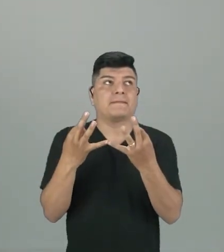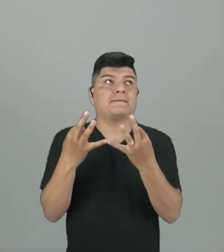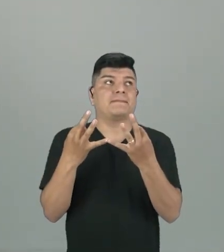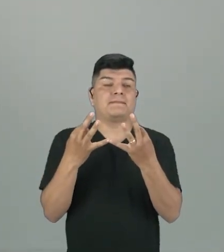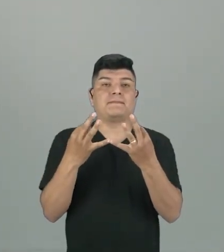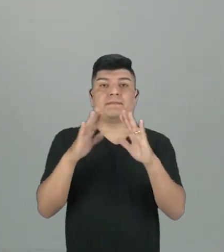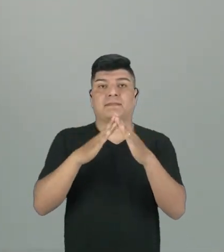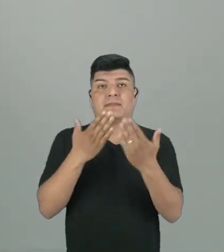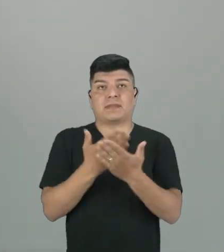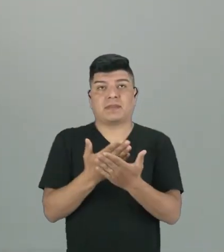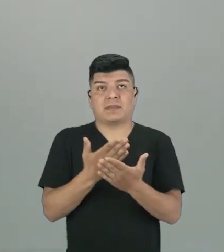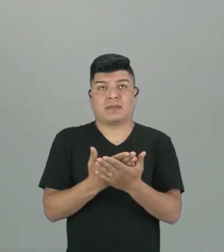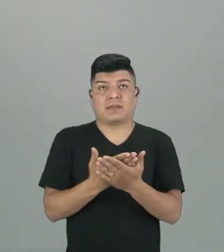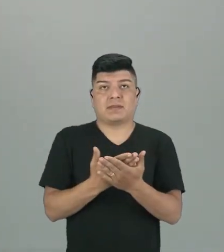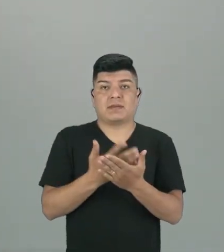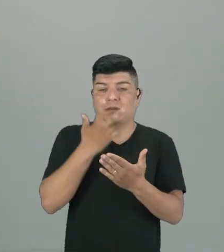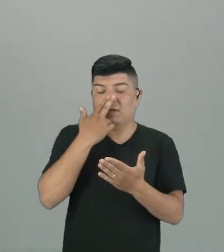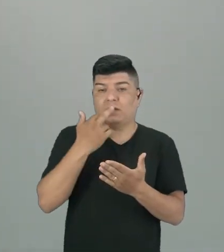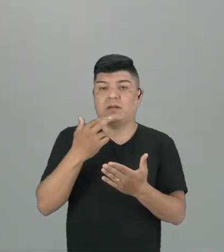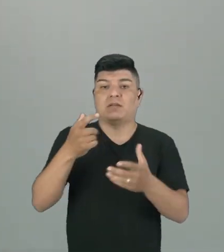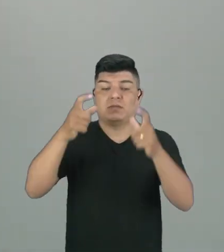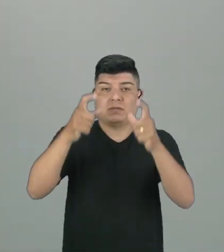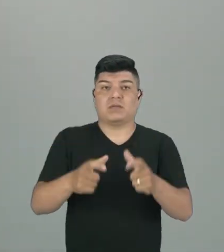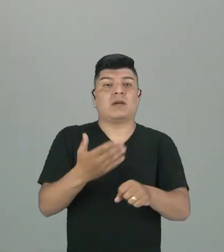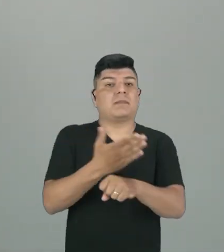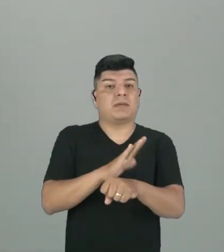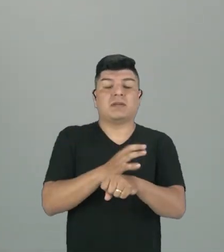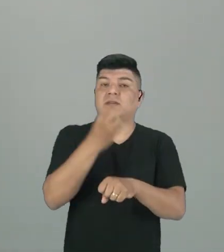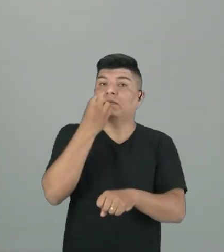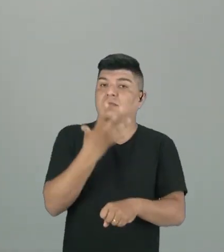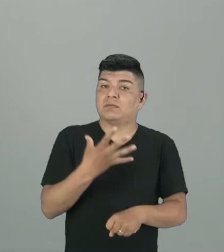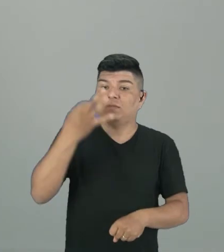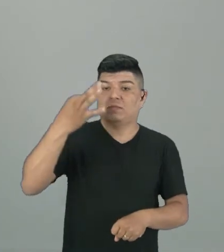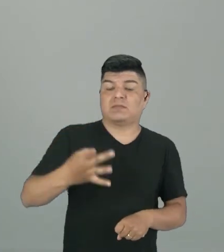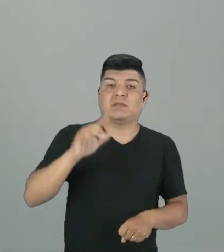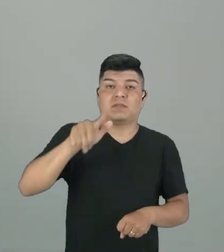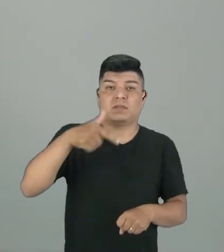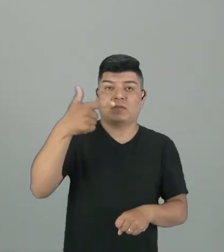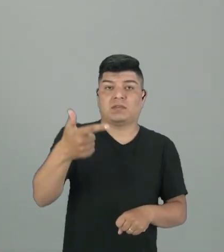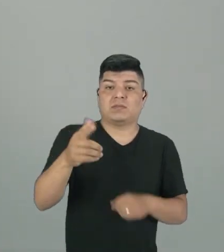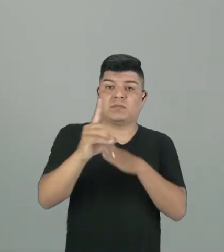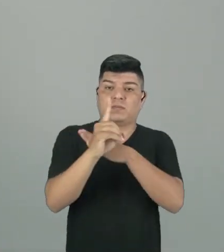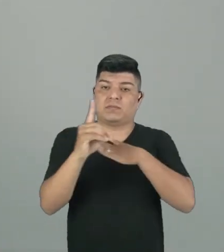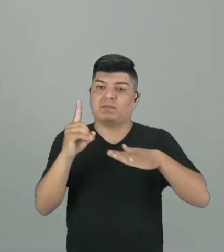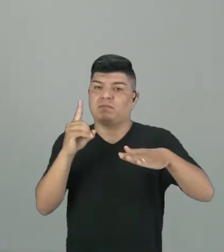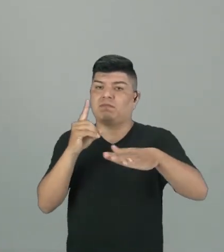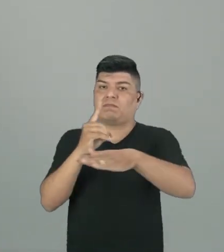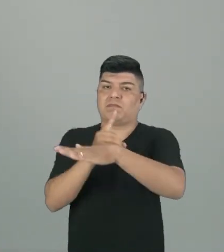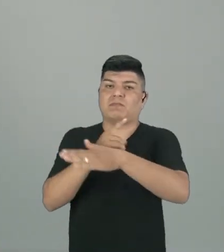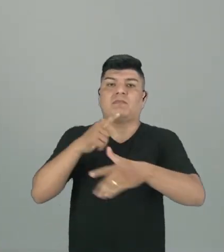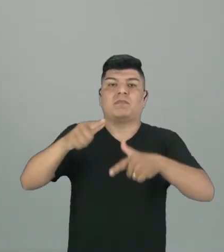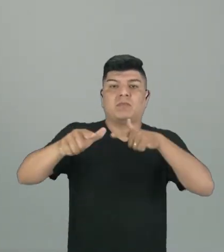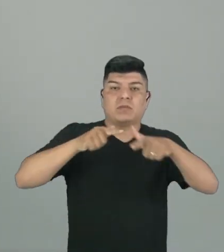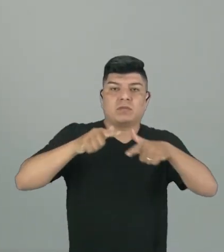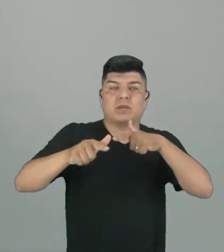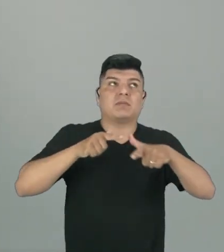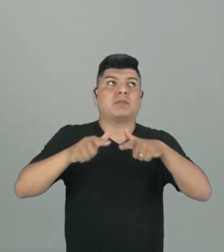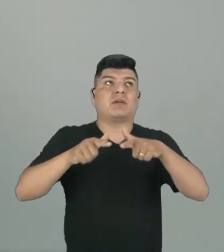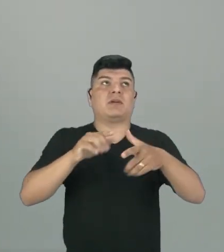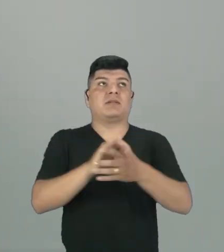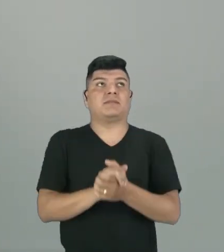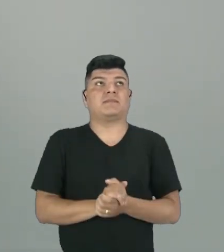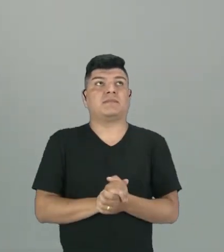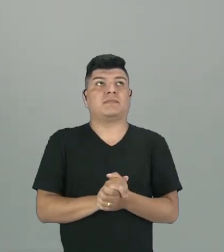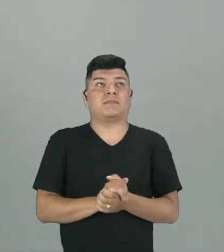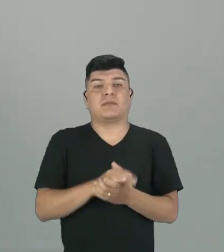Na escola é um laboratório ideal para se praticar. E depois eu projeto na sociedade, eu projeto no trabalho. Aliás,